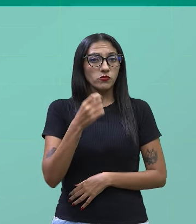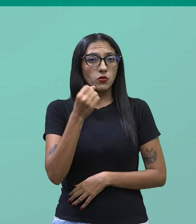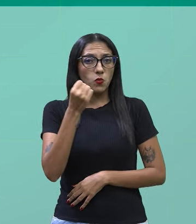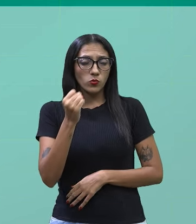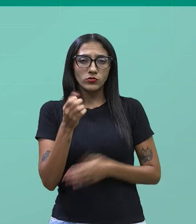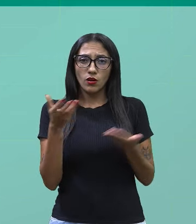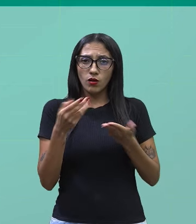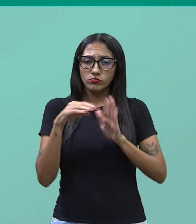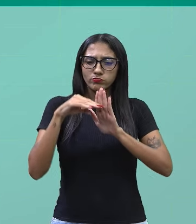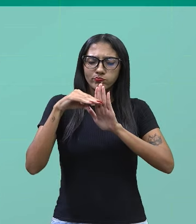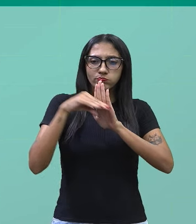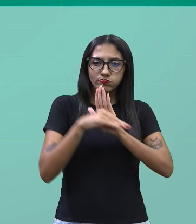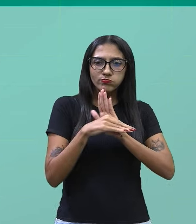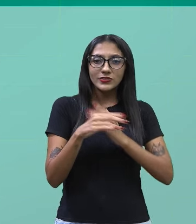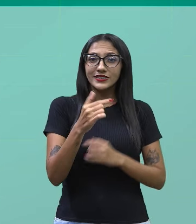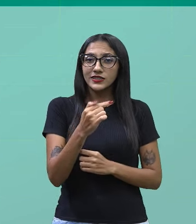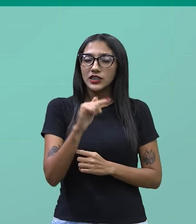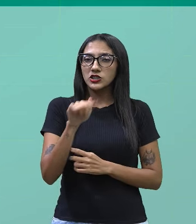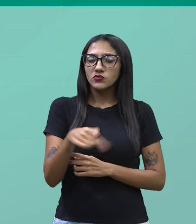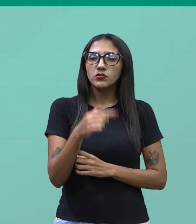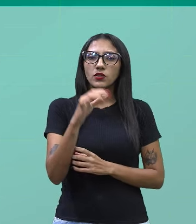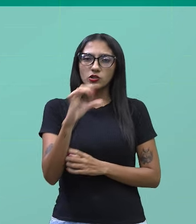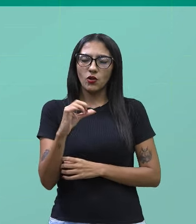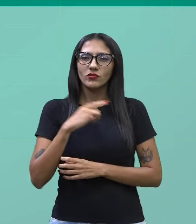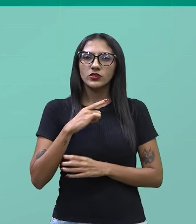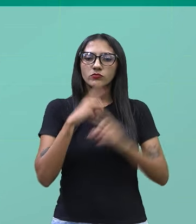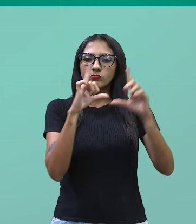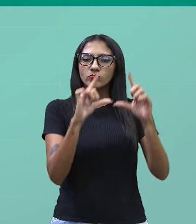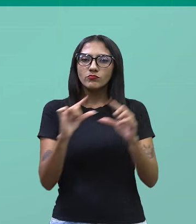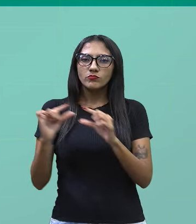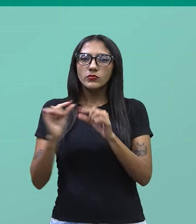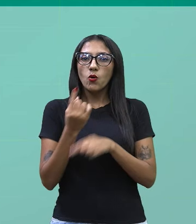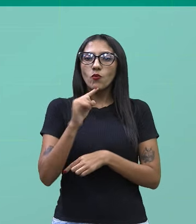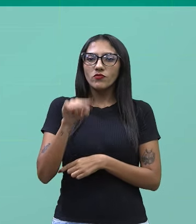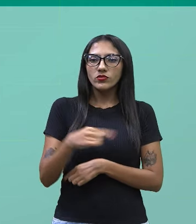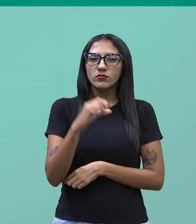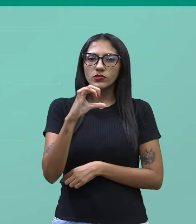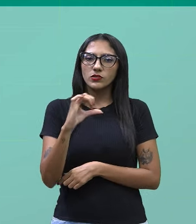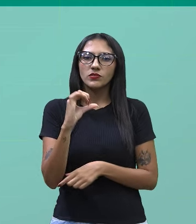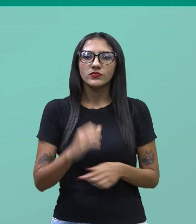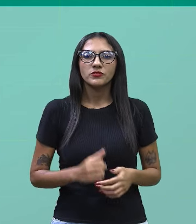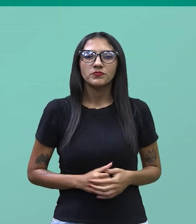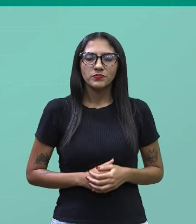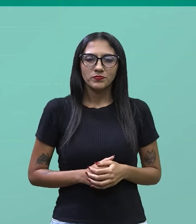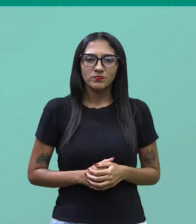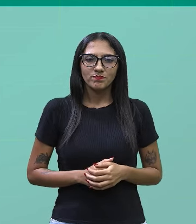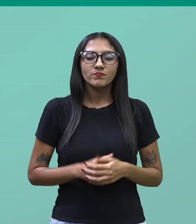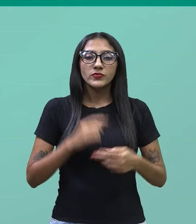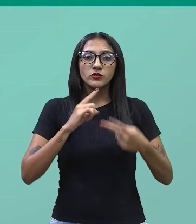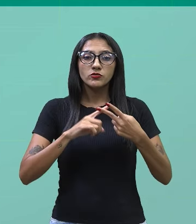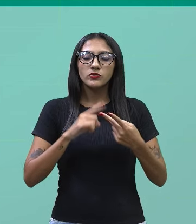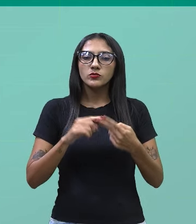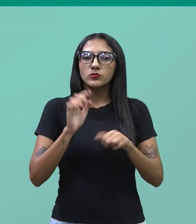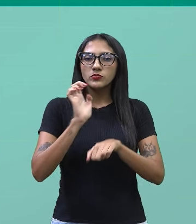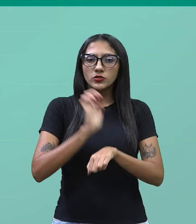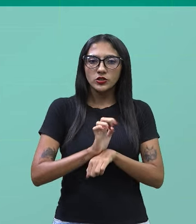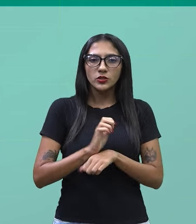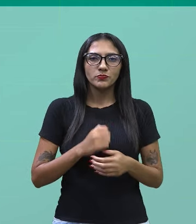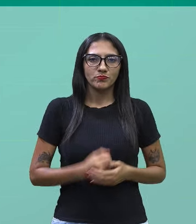passa 7,9 apresentando aí uma queda de 1,9 seguido pelo Acre que